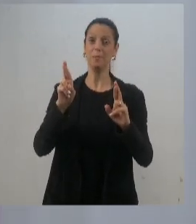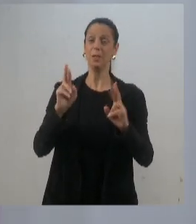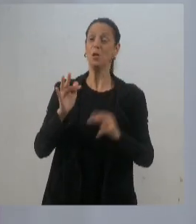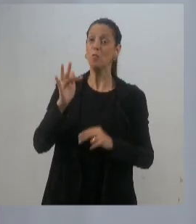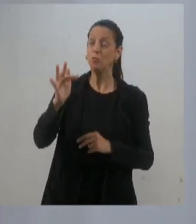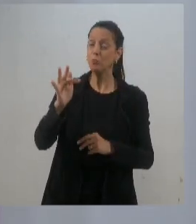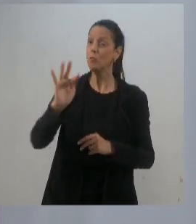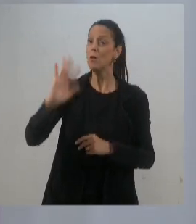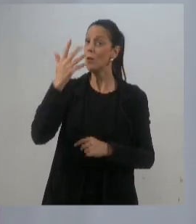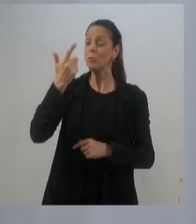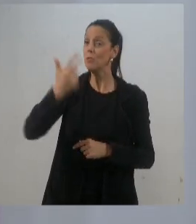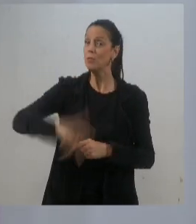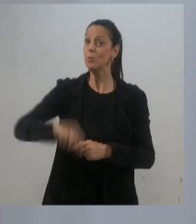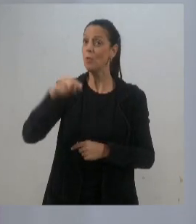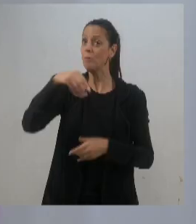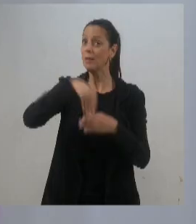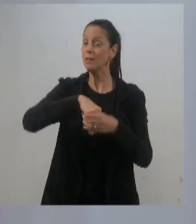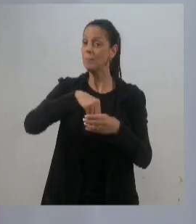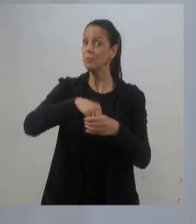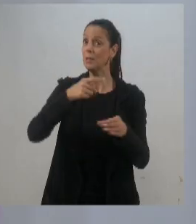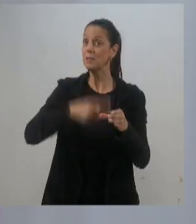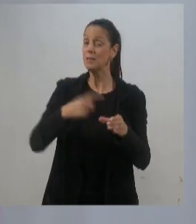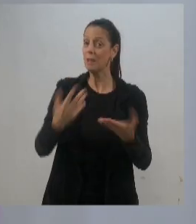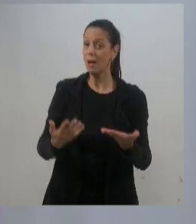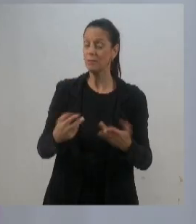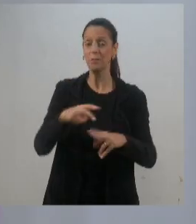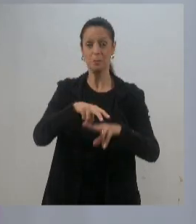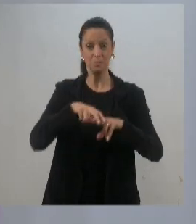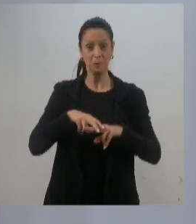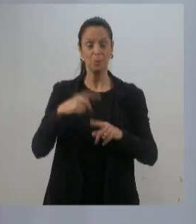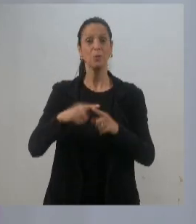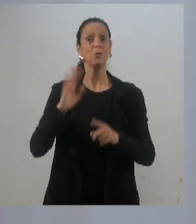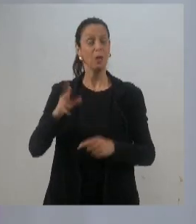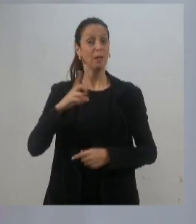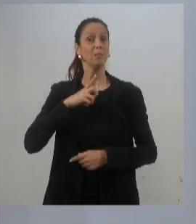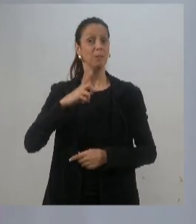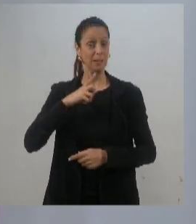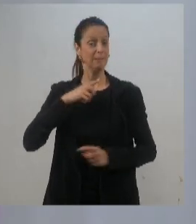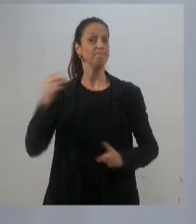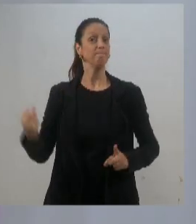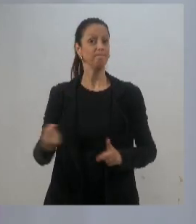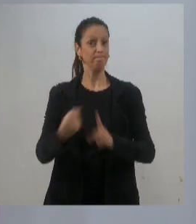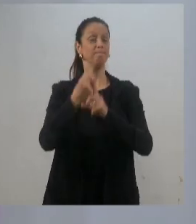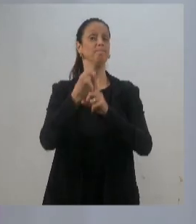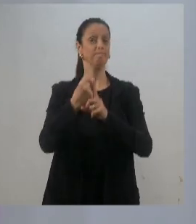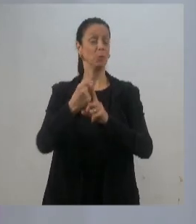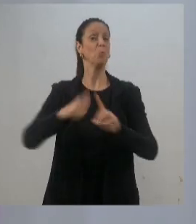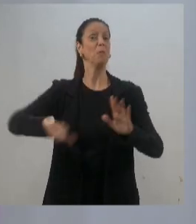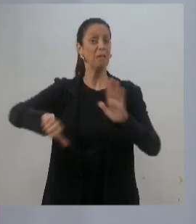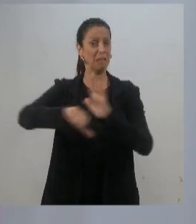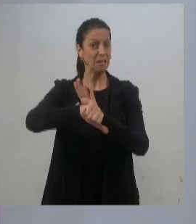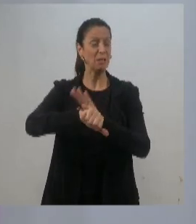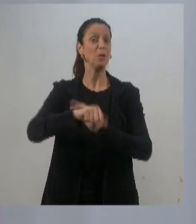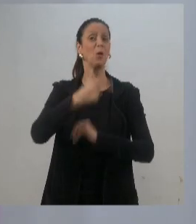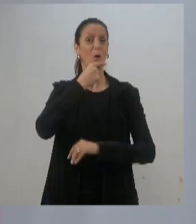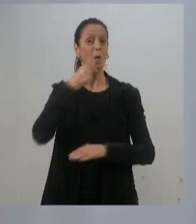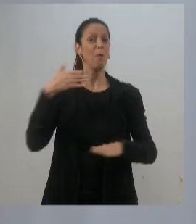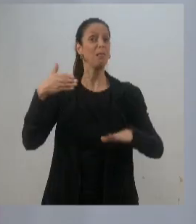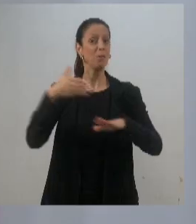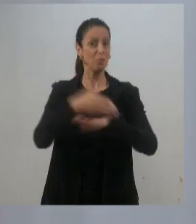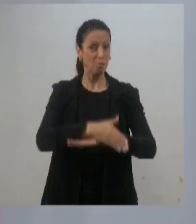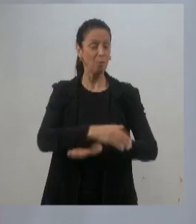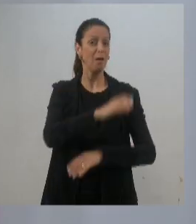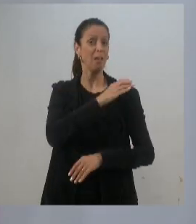jamais acontecesse na nossa cidade. Principalmente por termos uma história marcada com um crime brutal que foi cometido no Cantinho